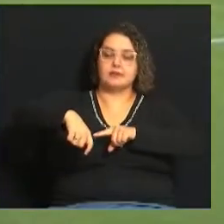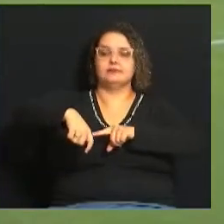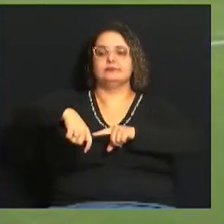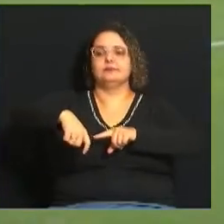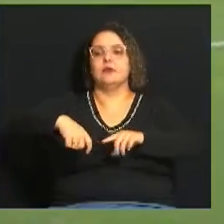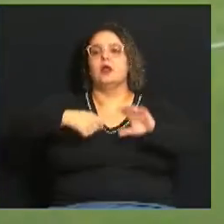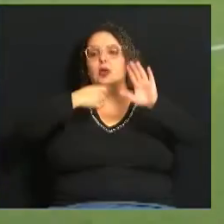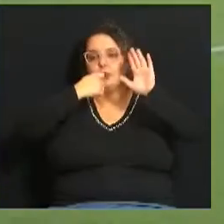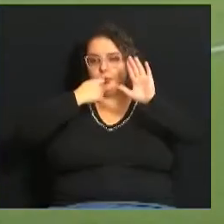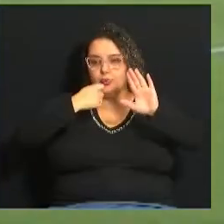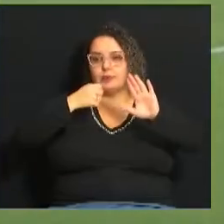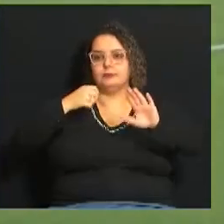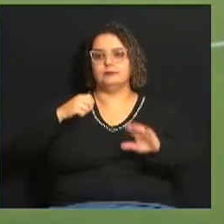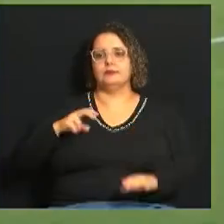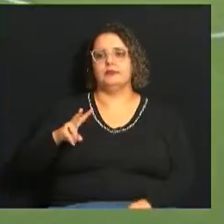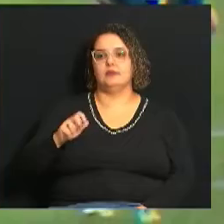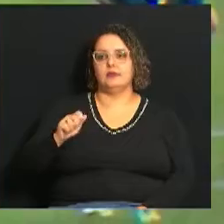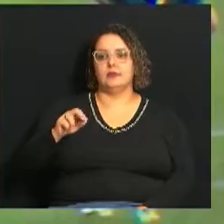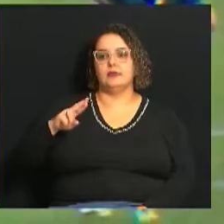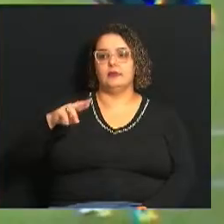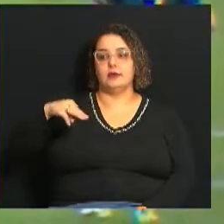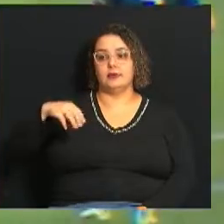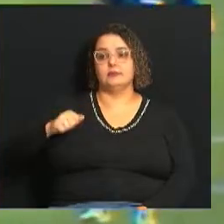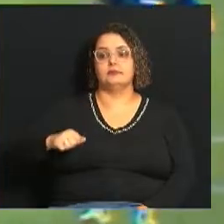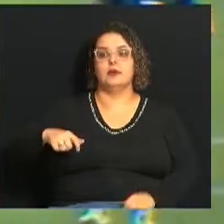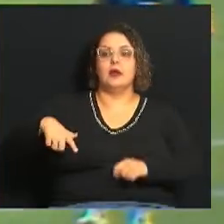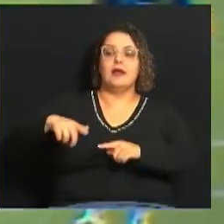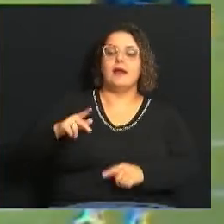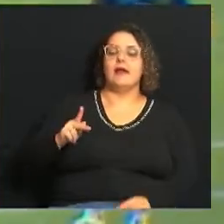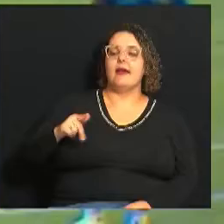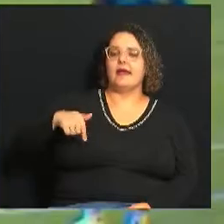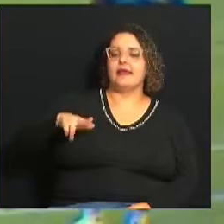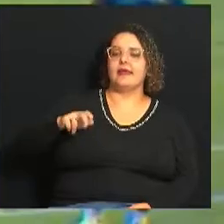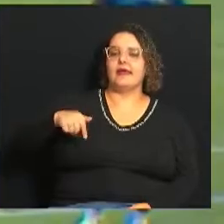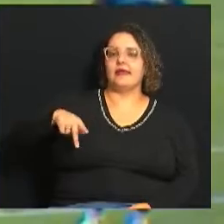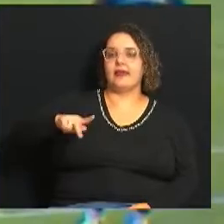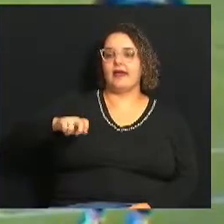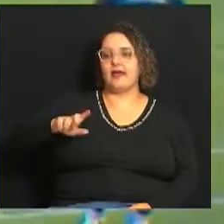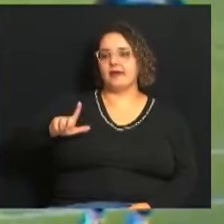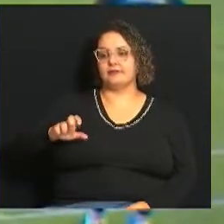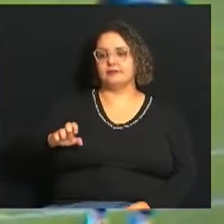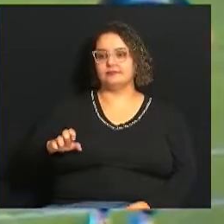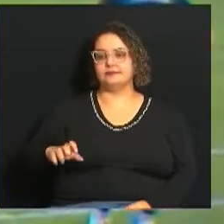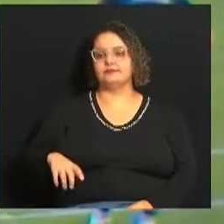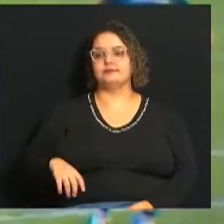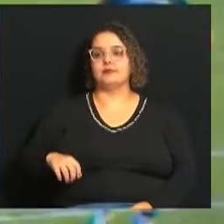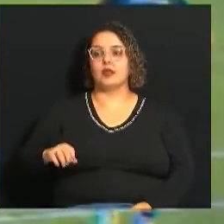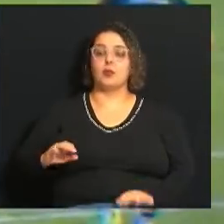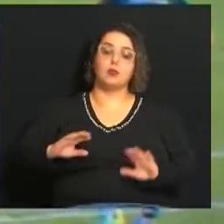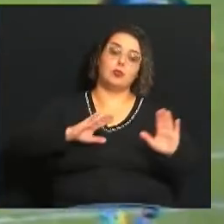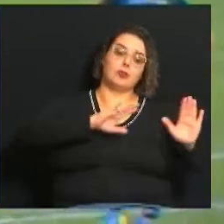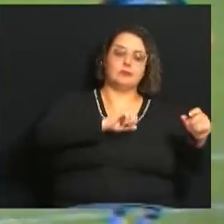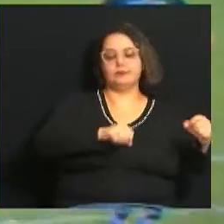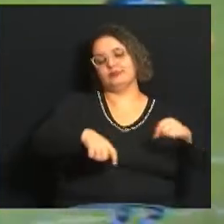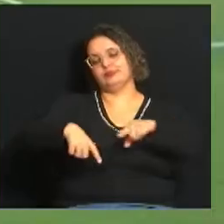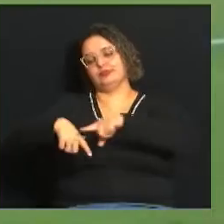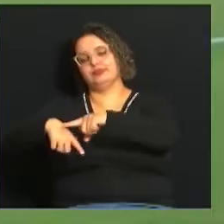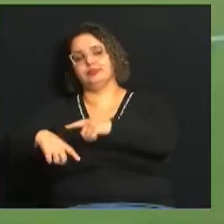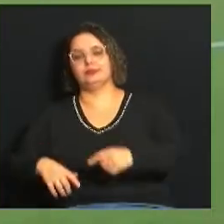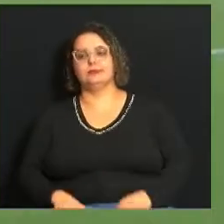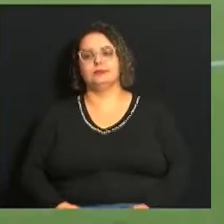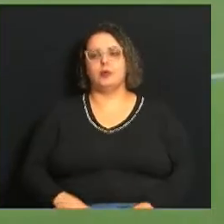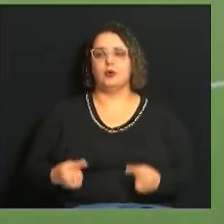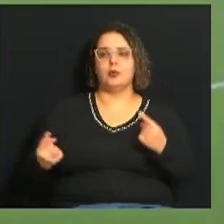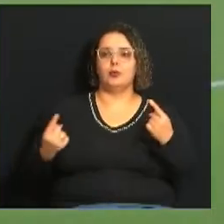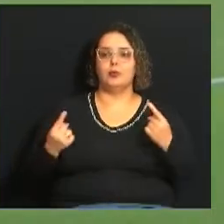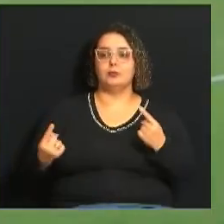VAR marcou e Keké converteu. Bola para um lado, goleiro para o outro, tudo igual, 1-1.